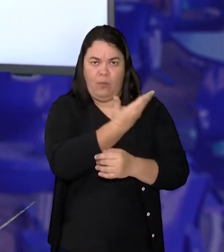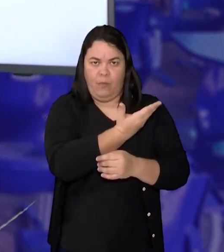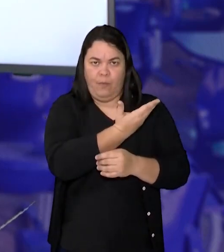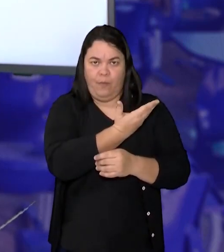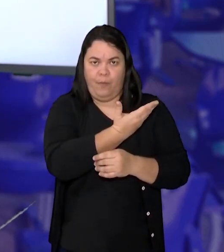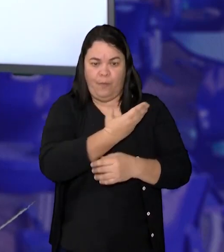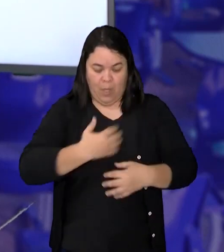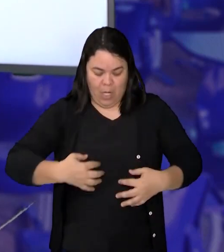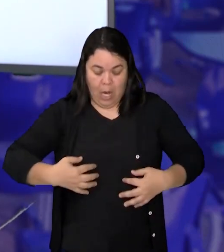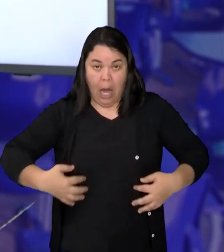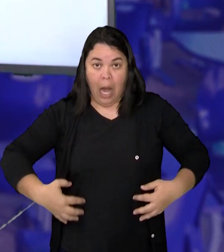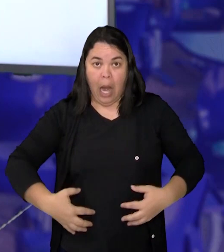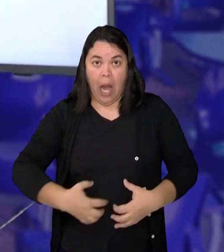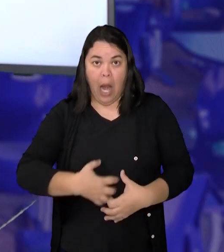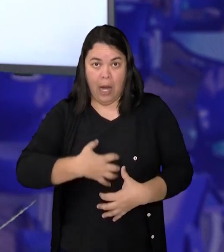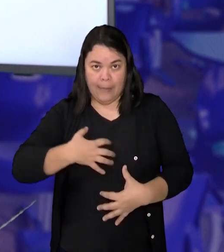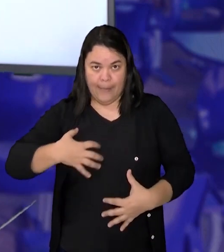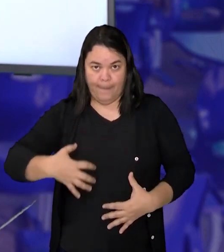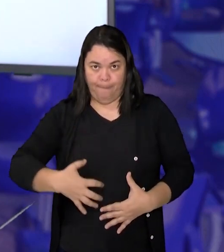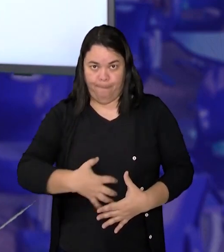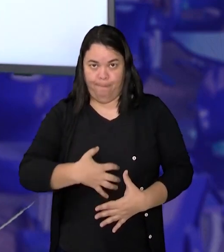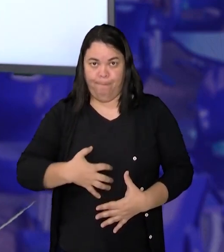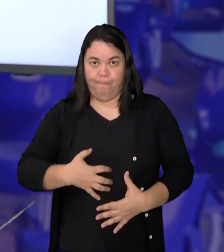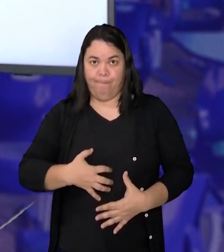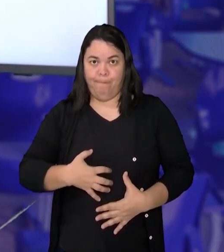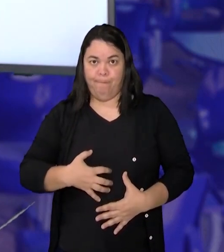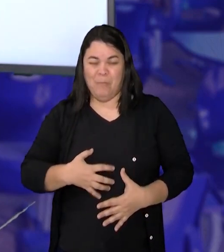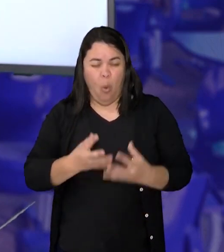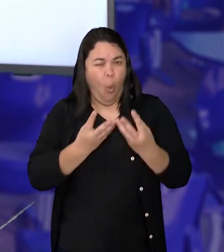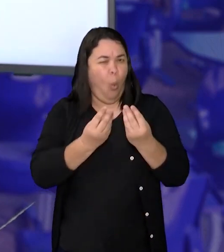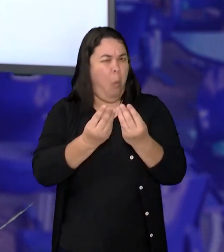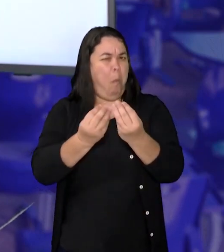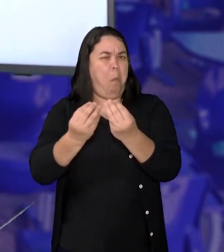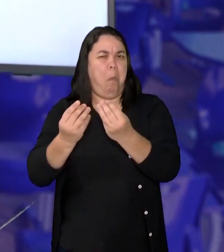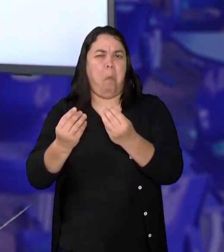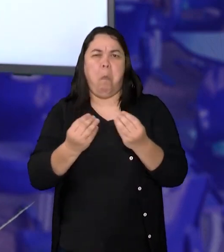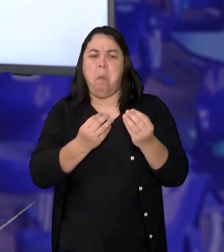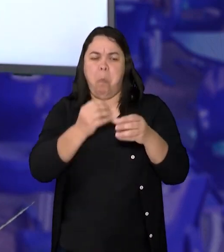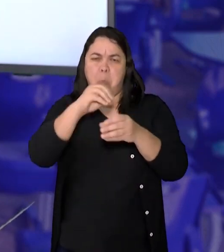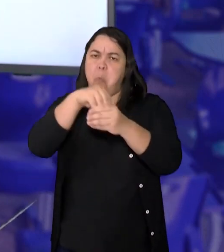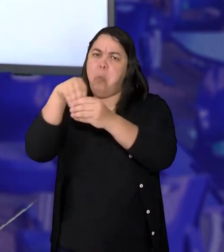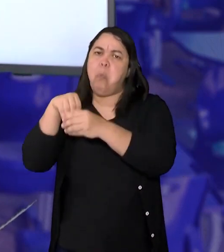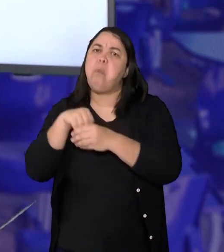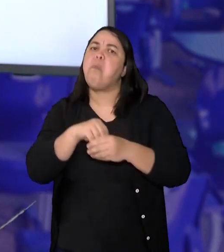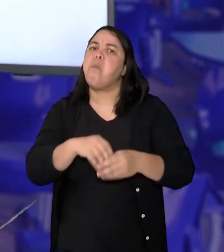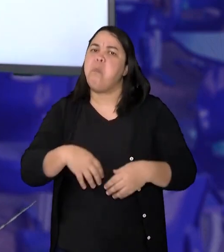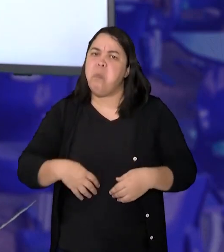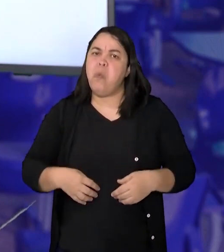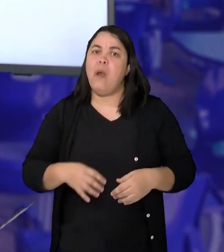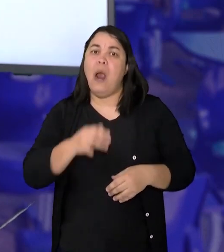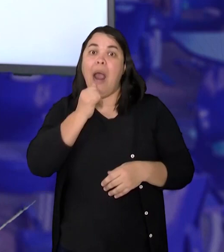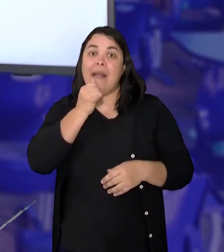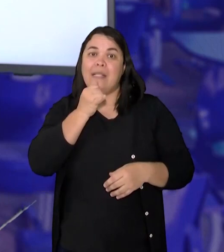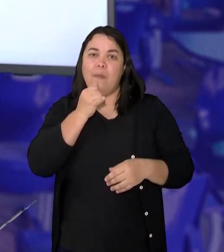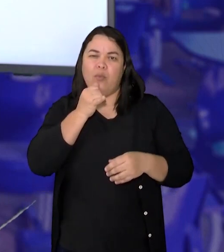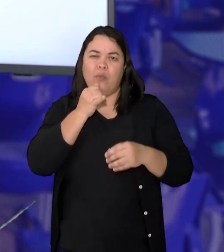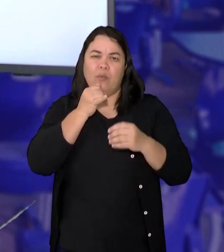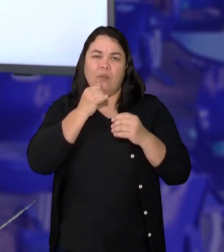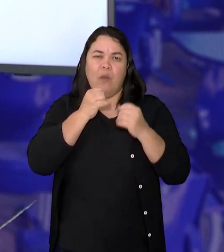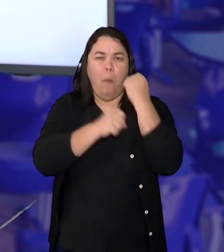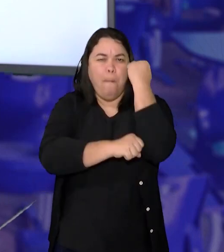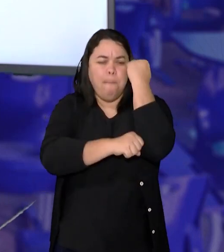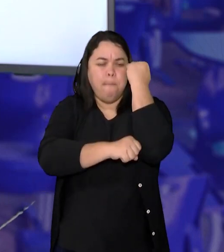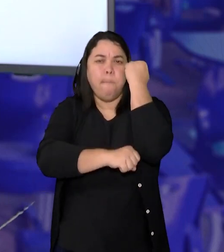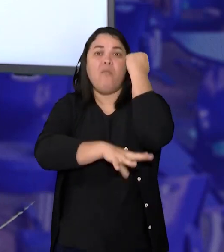região do nosso intestino. O nosso intestino é infestado de micróbio. Tá ligado quando você solta aquela